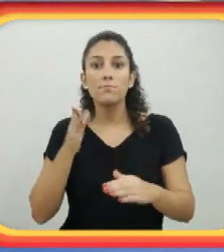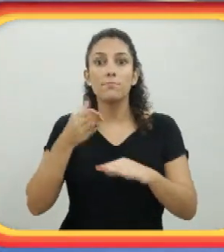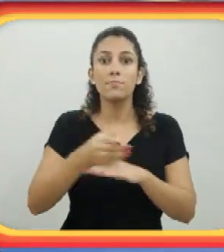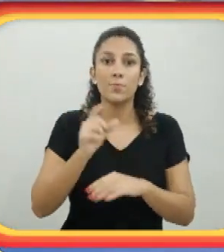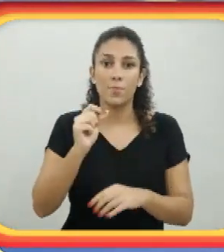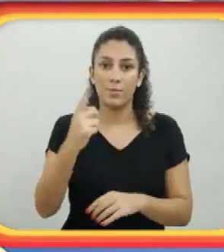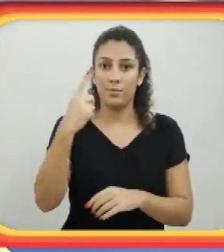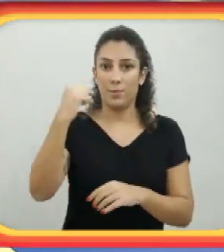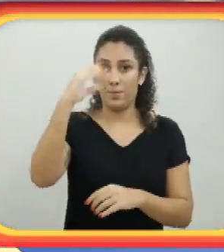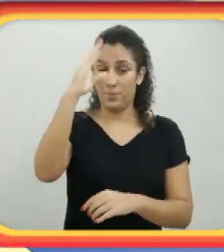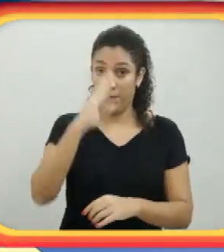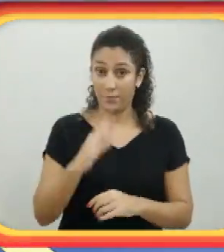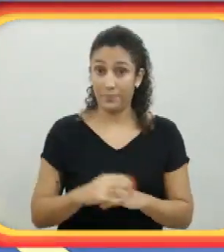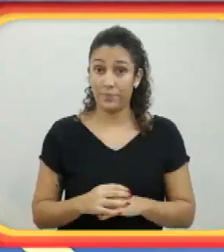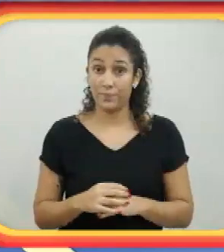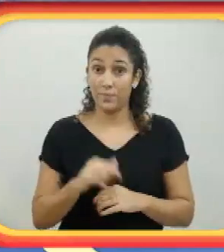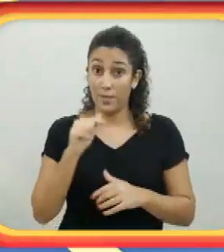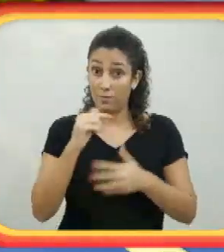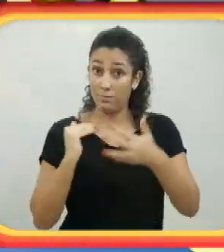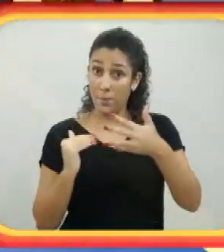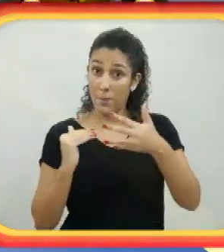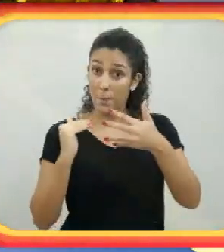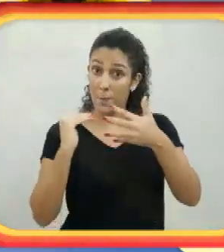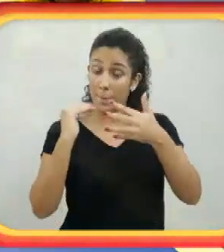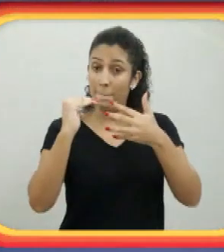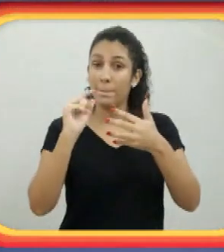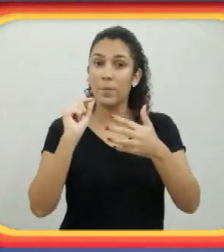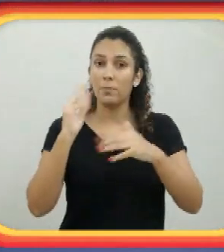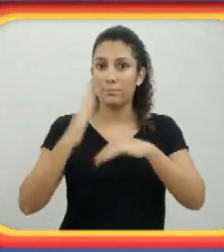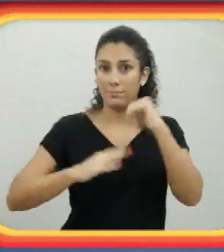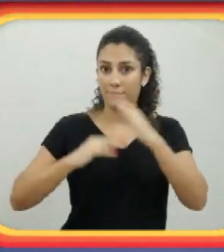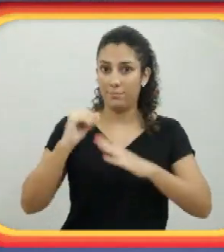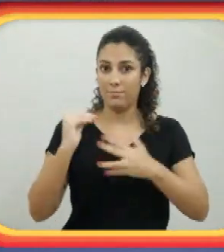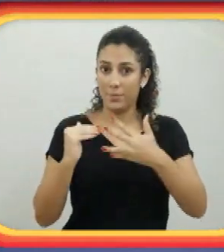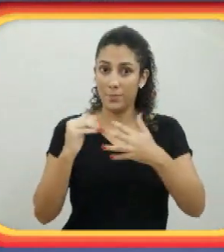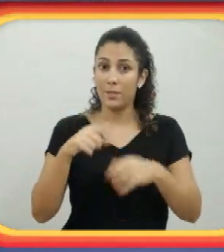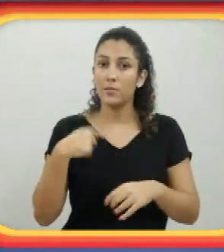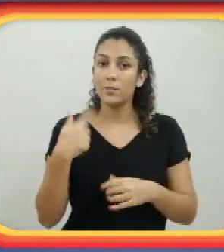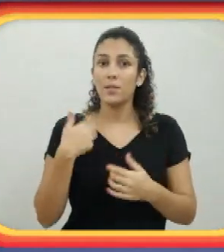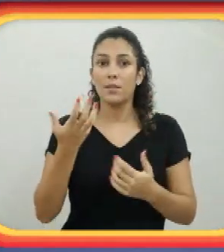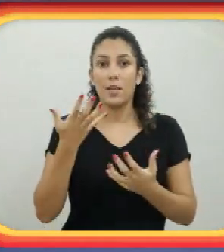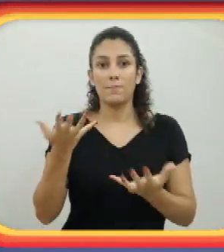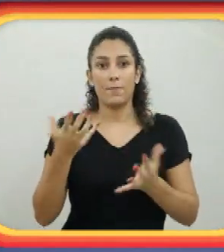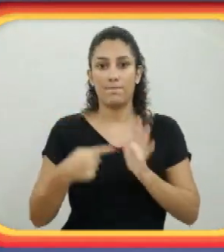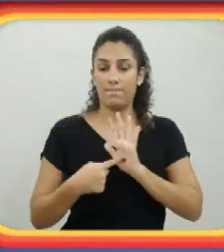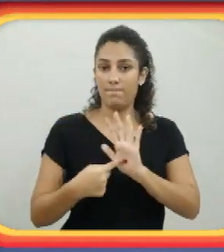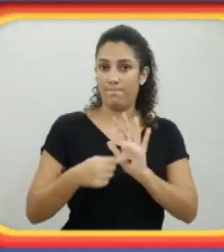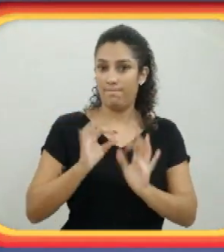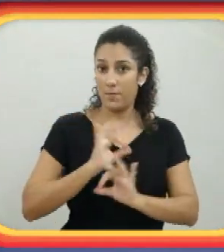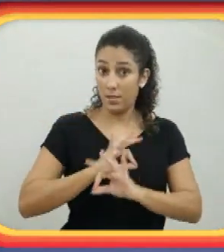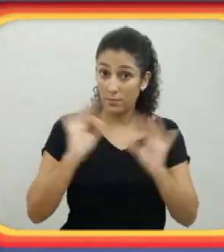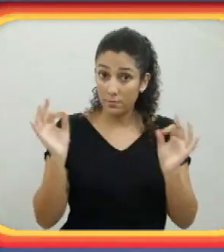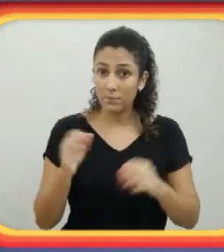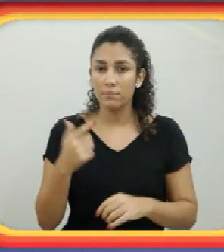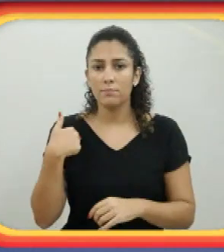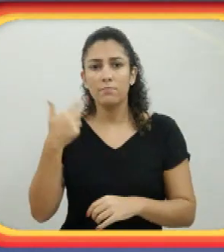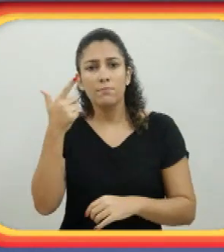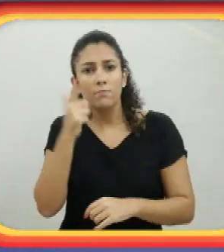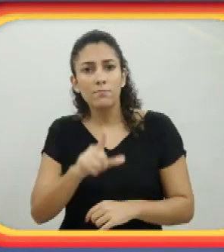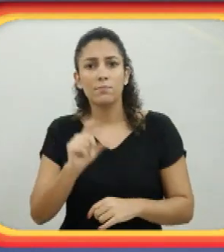2016. Então a gente está trabalhando, né, no dia a dia, no nosso clube, em casa, para chegar aqui na Seleção Brasileira